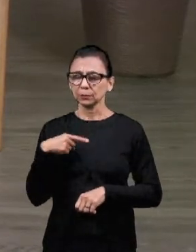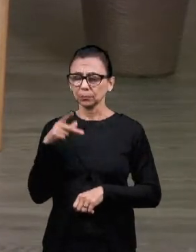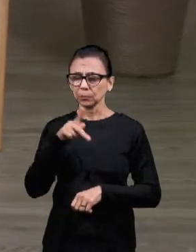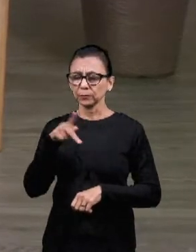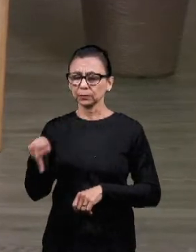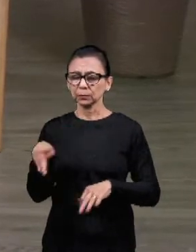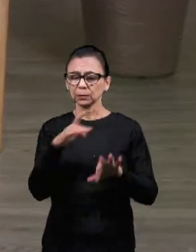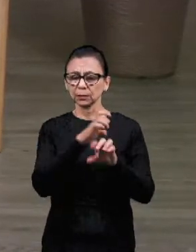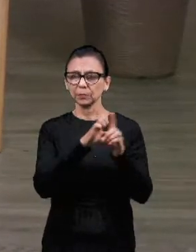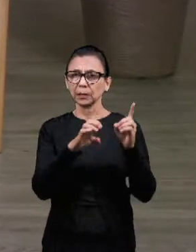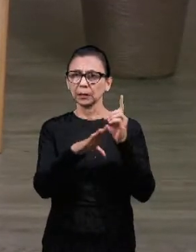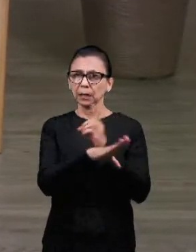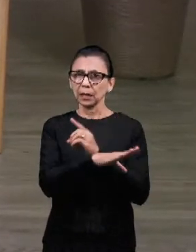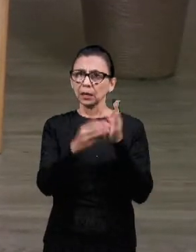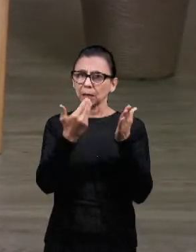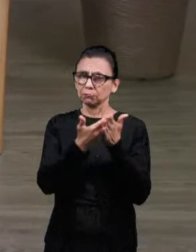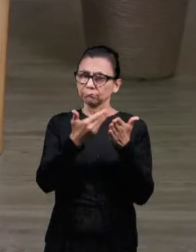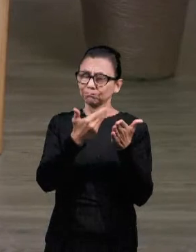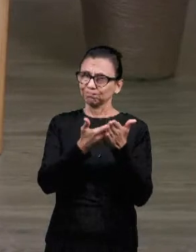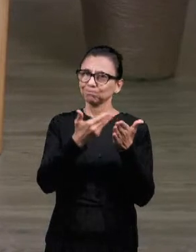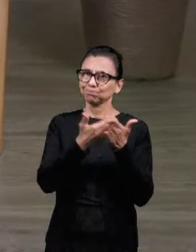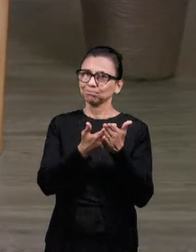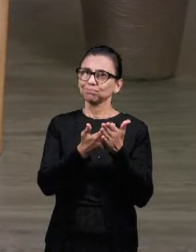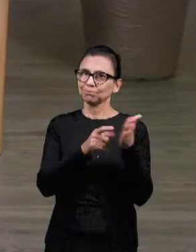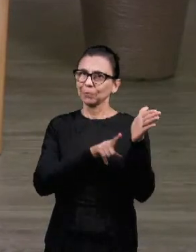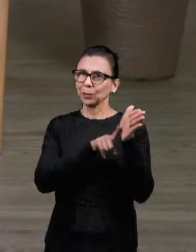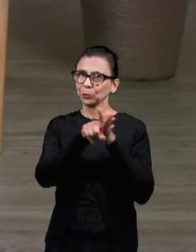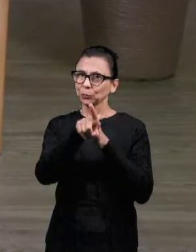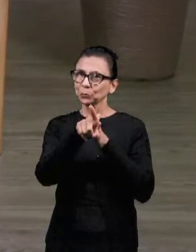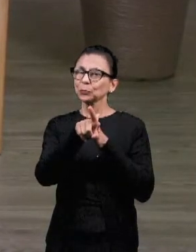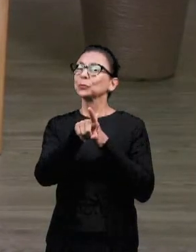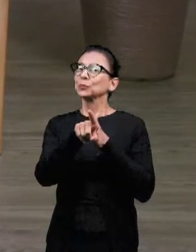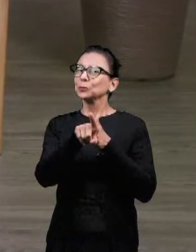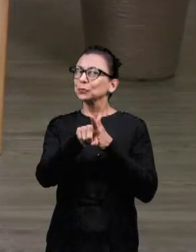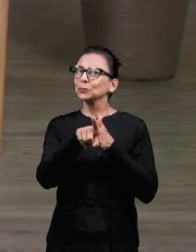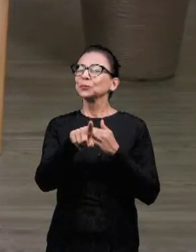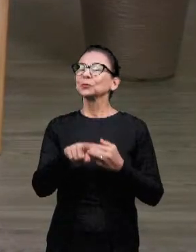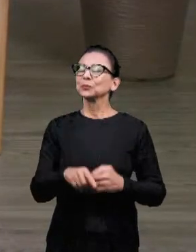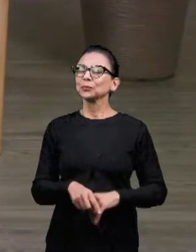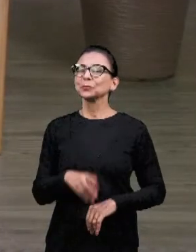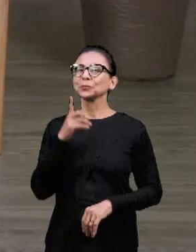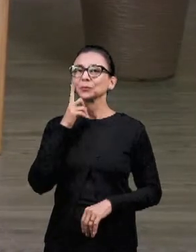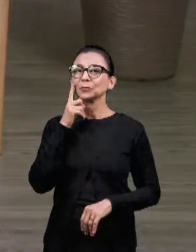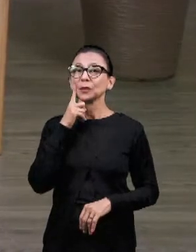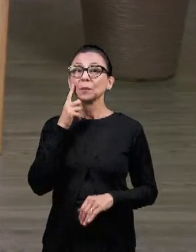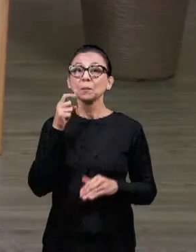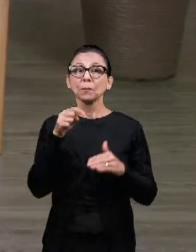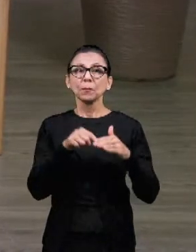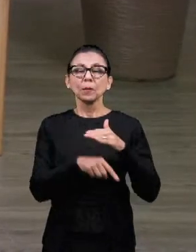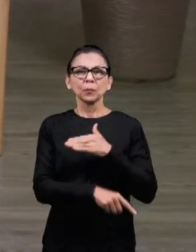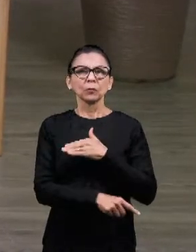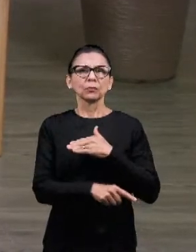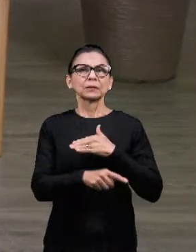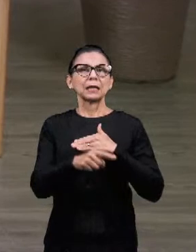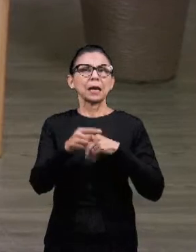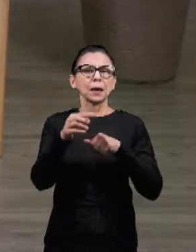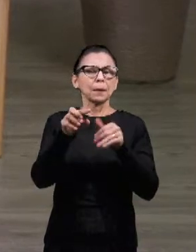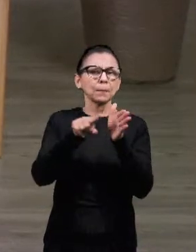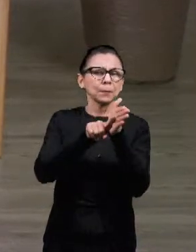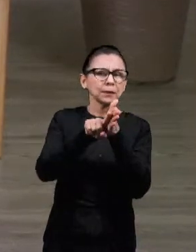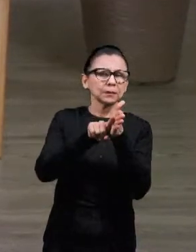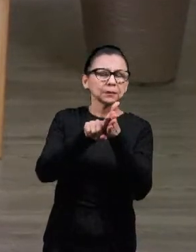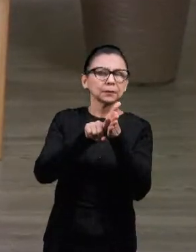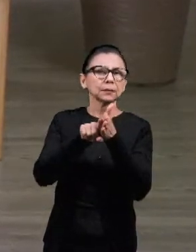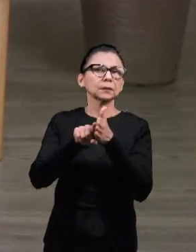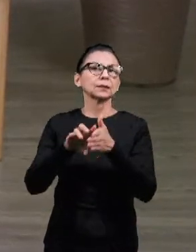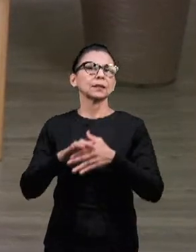estão estudando durante a semana, tem uma pergunta que os irmãos vão se aprofundar nela, vão buscar, uma delas